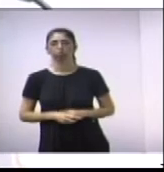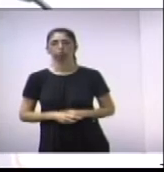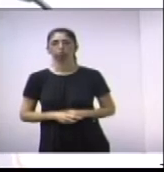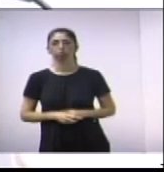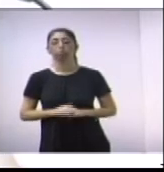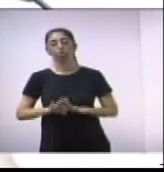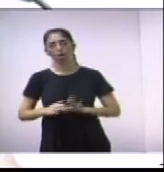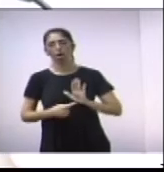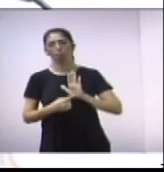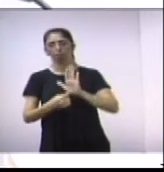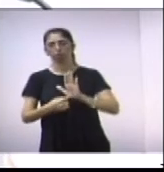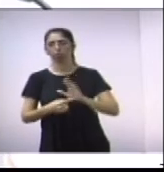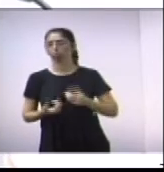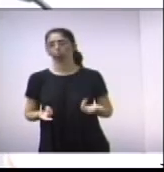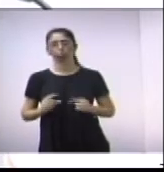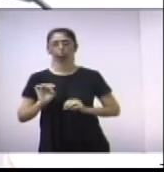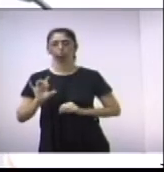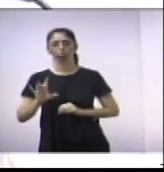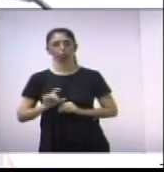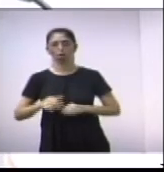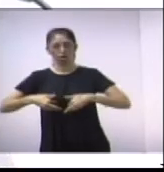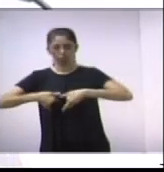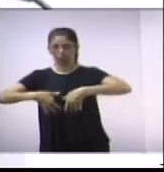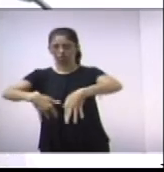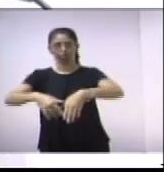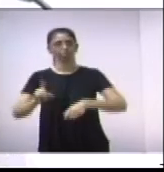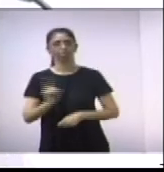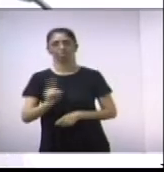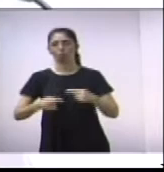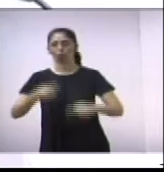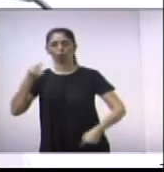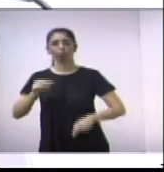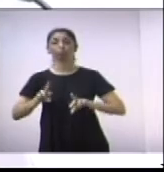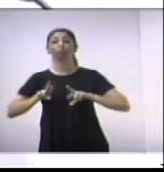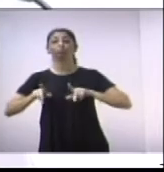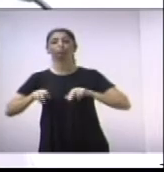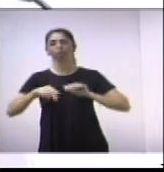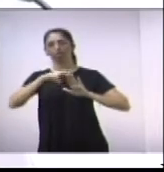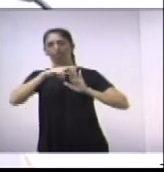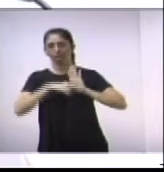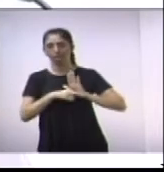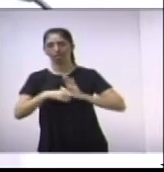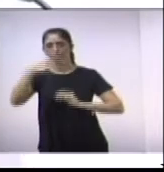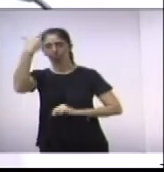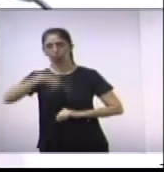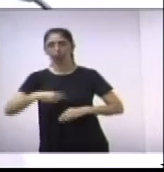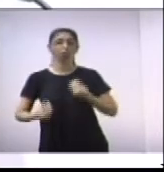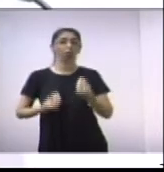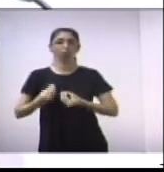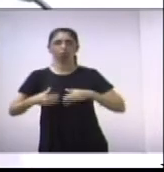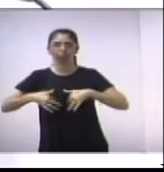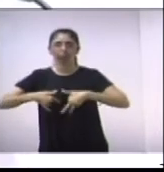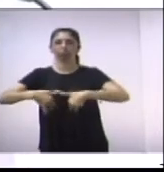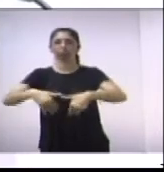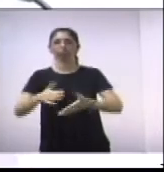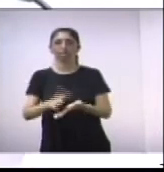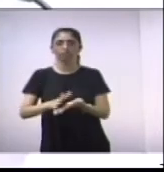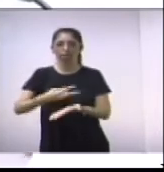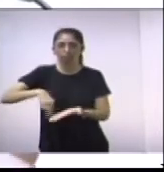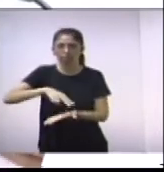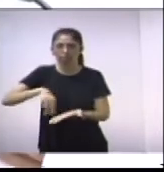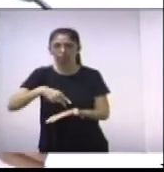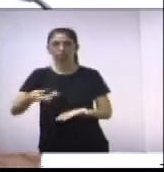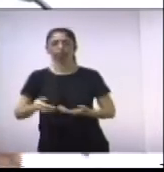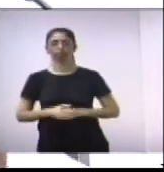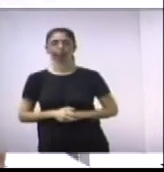samba. Apresentam um show, mas continuam sendo escolas de samba. A municipalidade estava impedida de repassar verbas públicas às escolas de samba